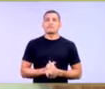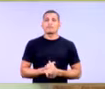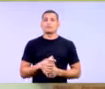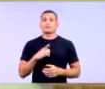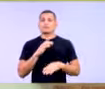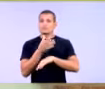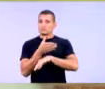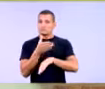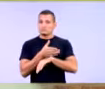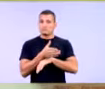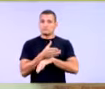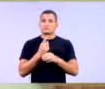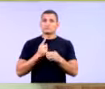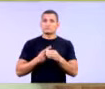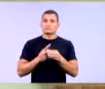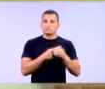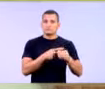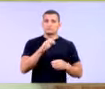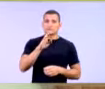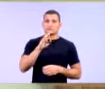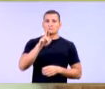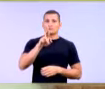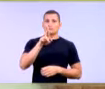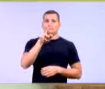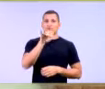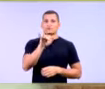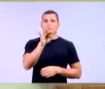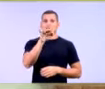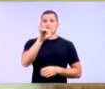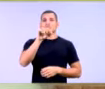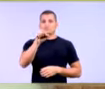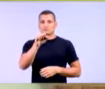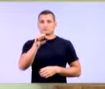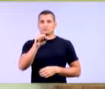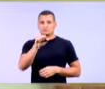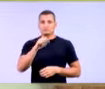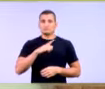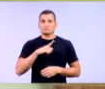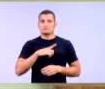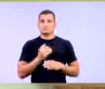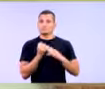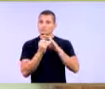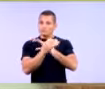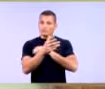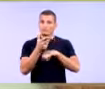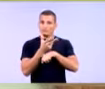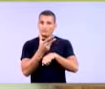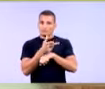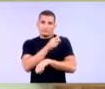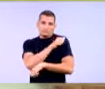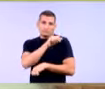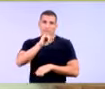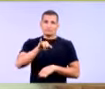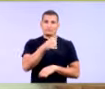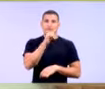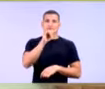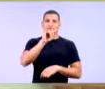de Buritis, né, que contribuiu conosco enviando um vídeo do aluno Gilmar, que nós vamos verificar